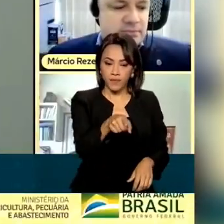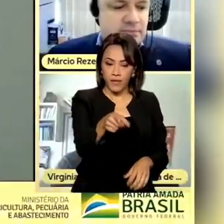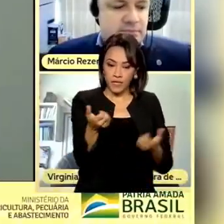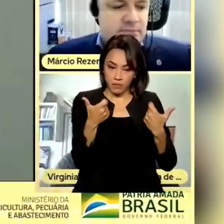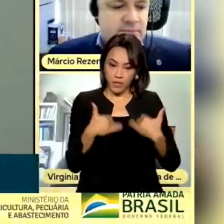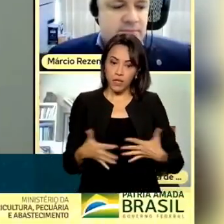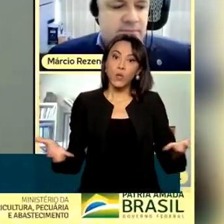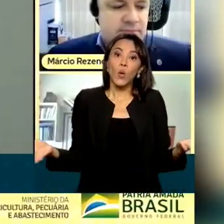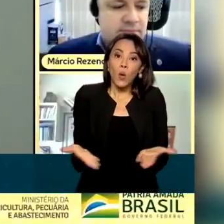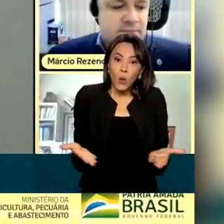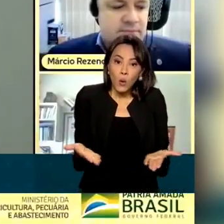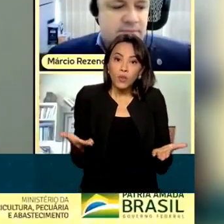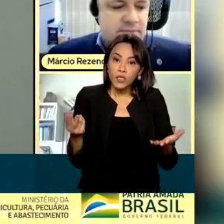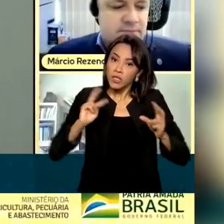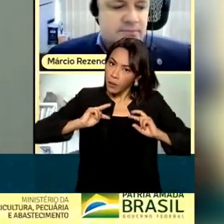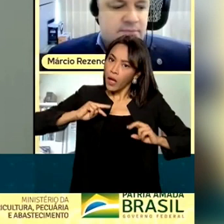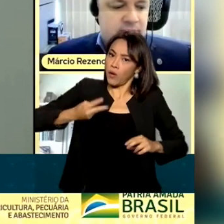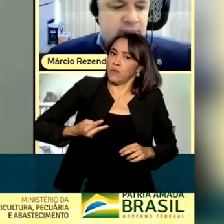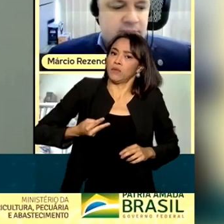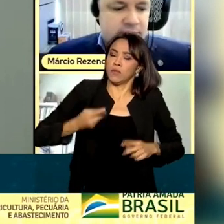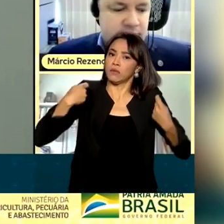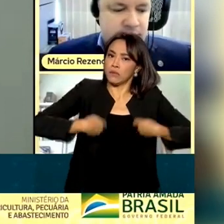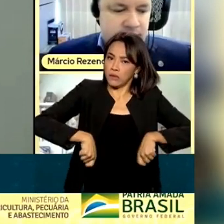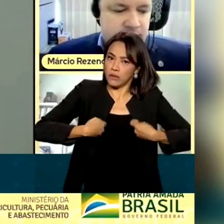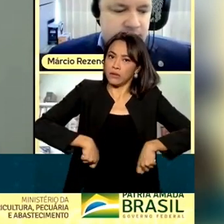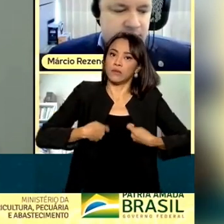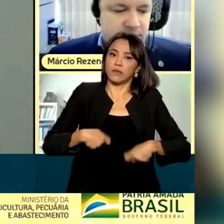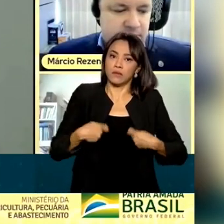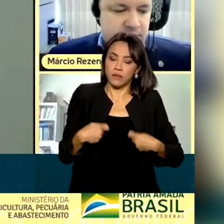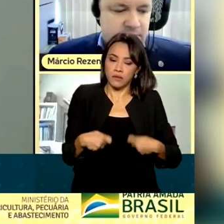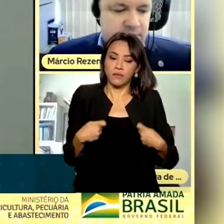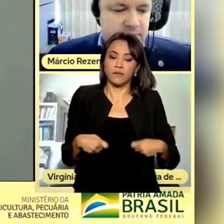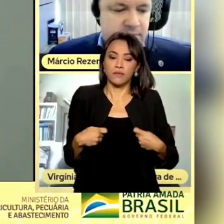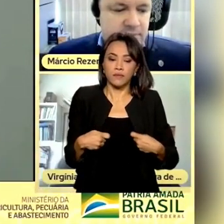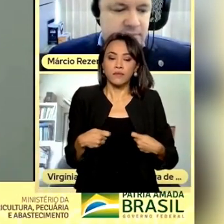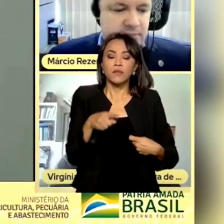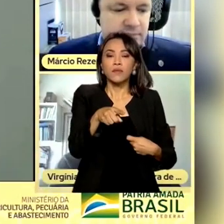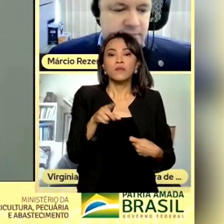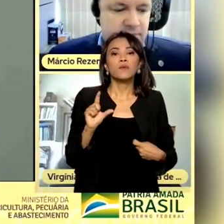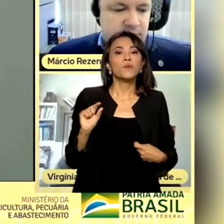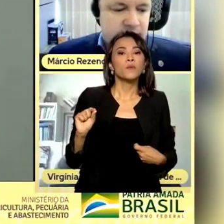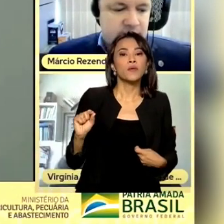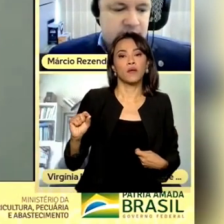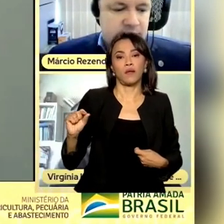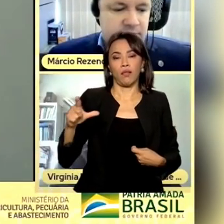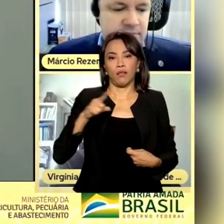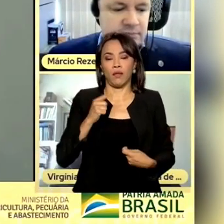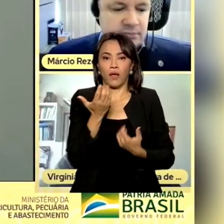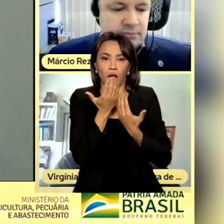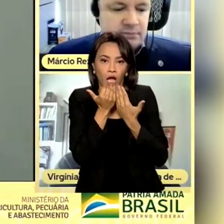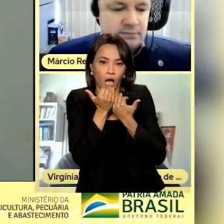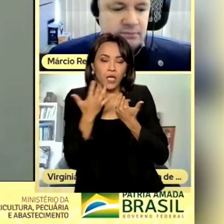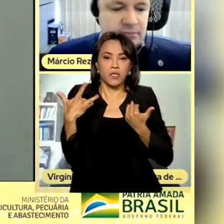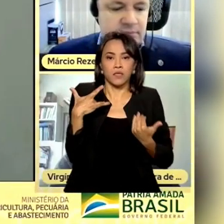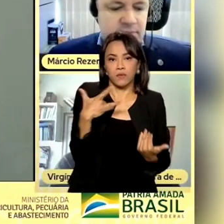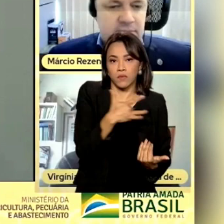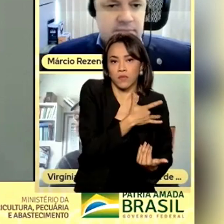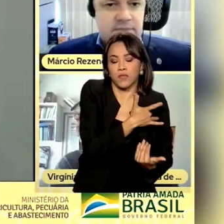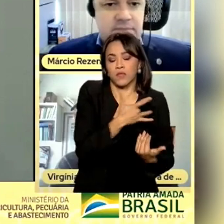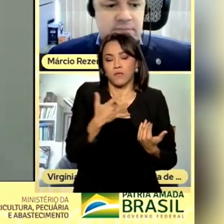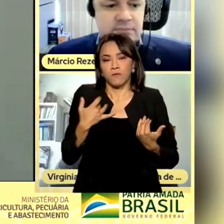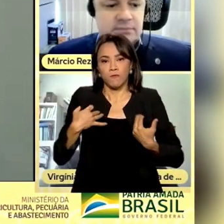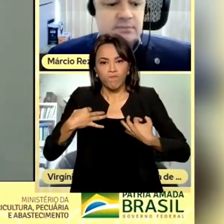reconhecimento da Necessidade né para alimentação mais saudável e mais